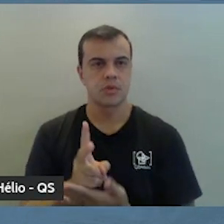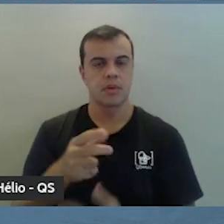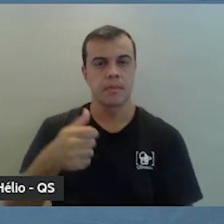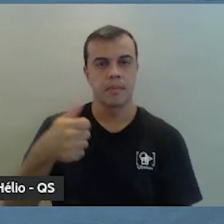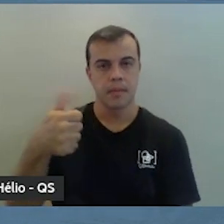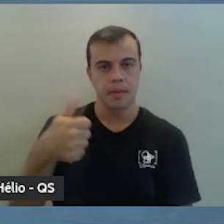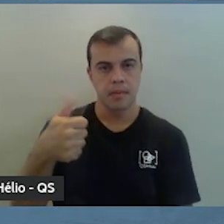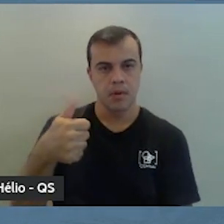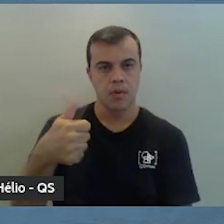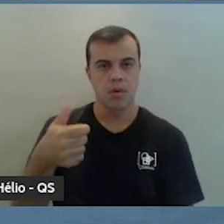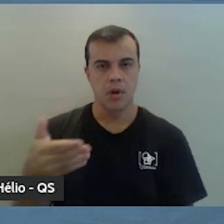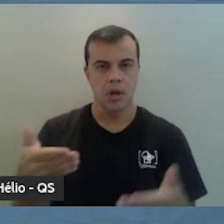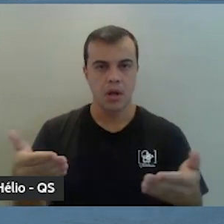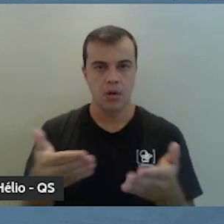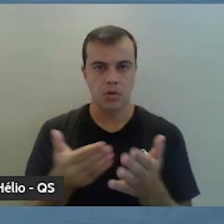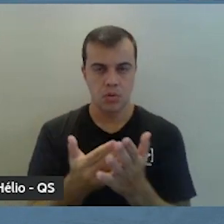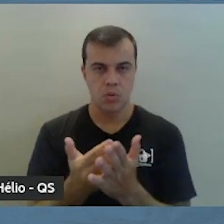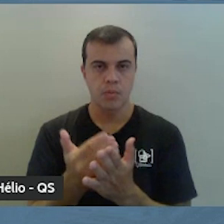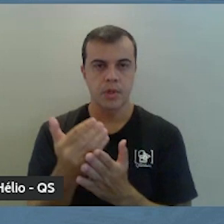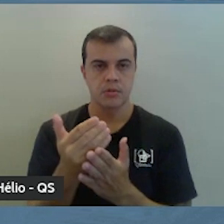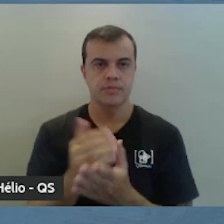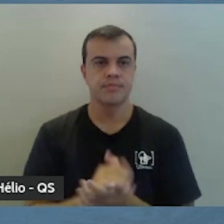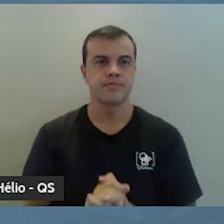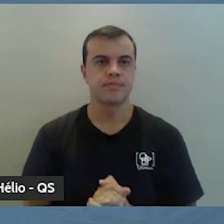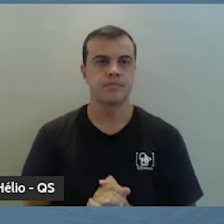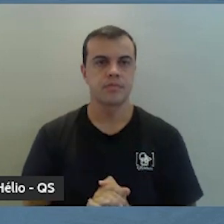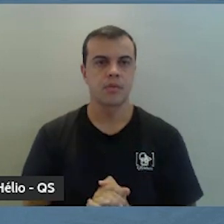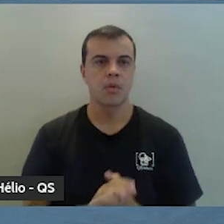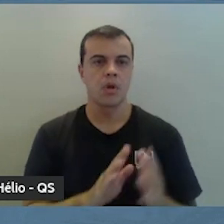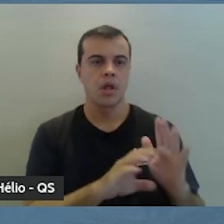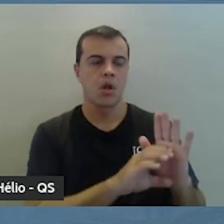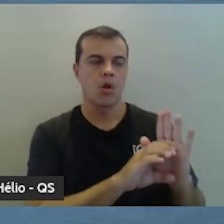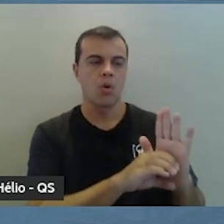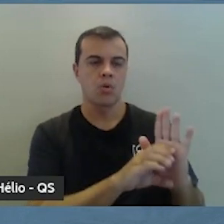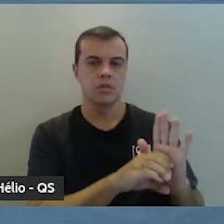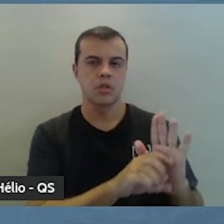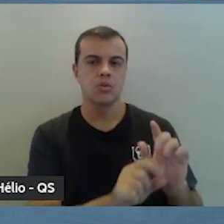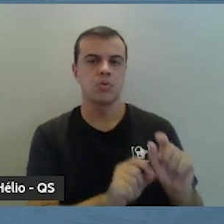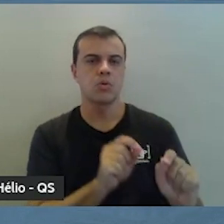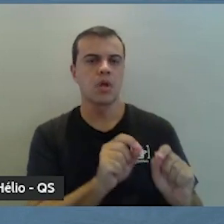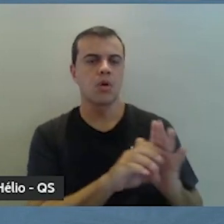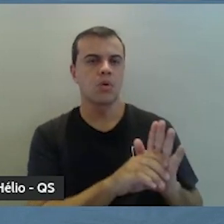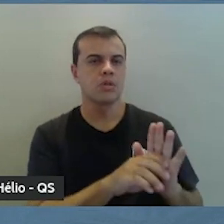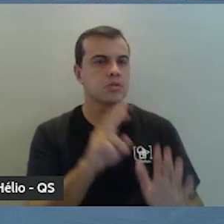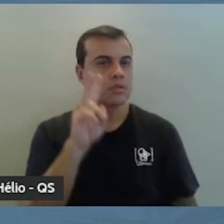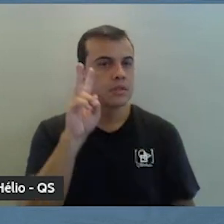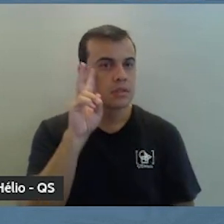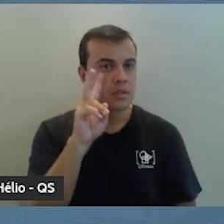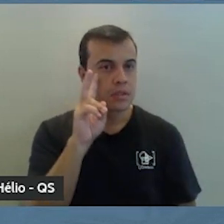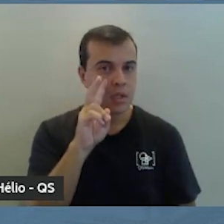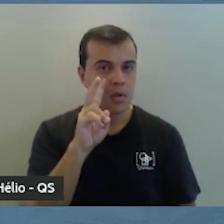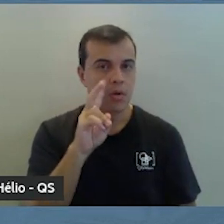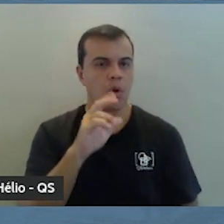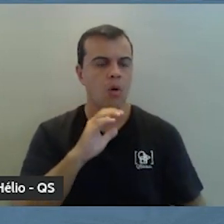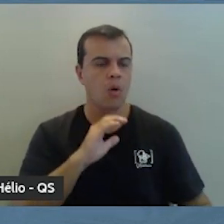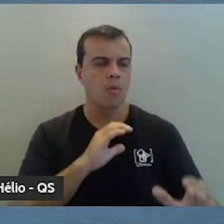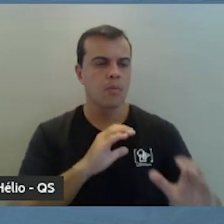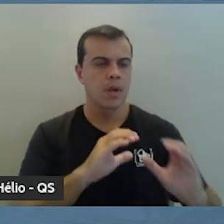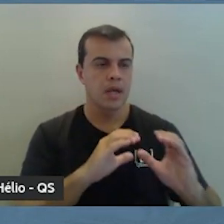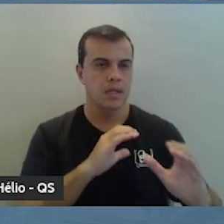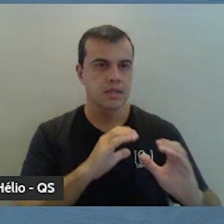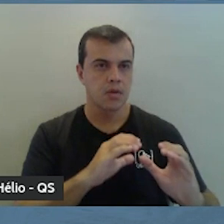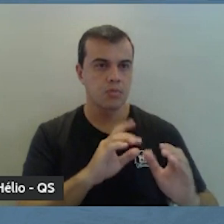primeiro ponto de partida é o conceito, né? O que é o conceito de tradição? Comunicação oral